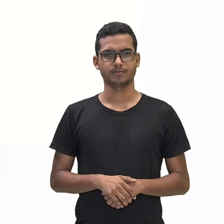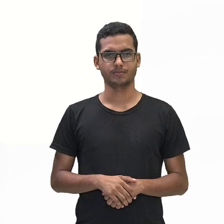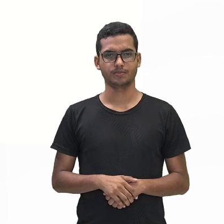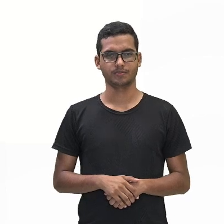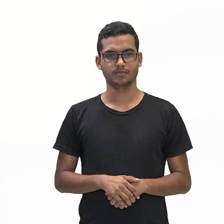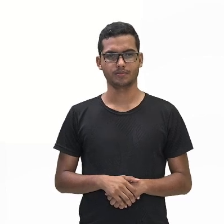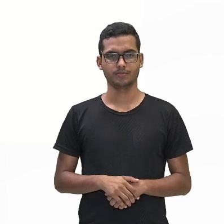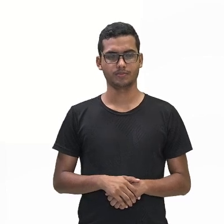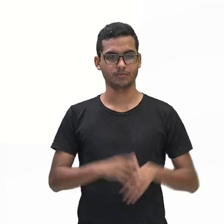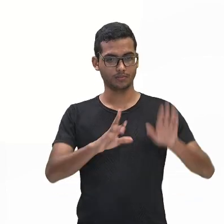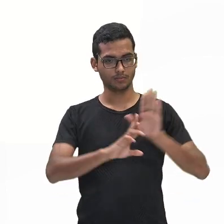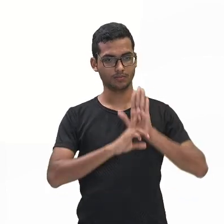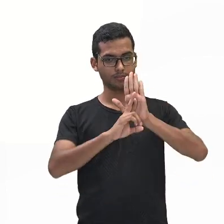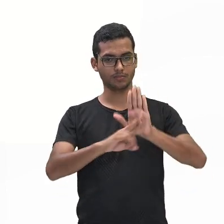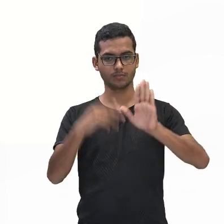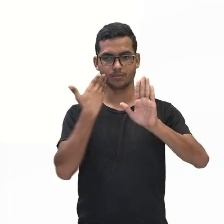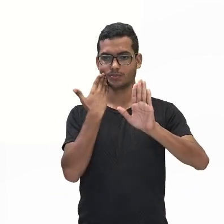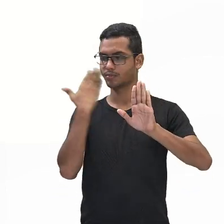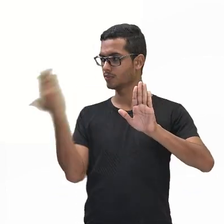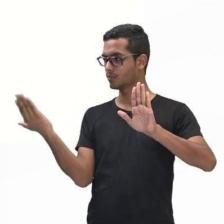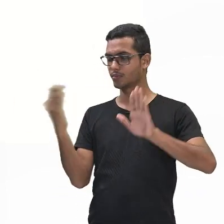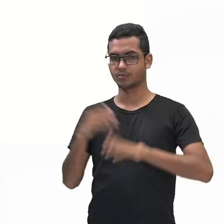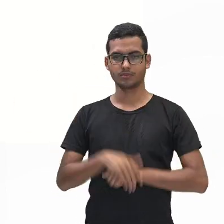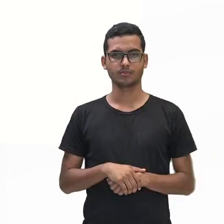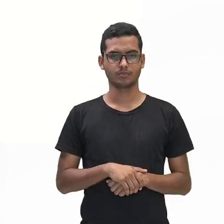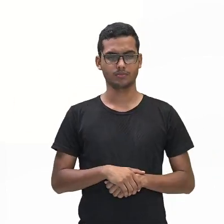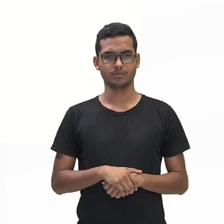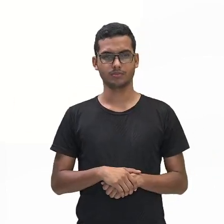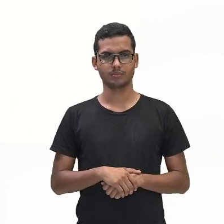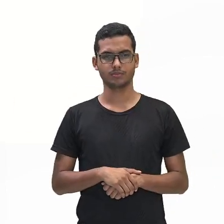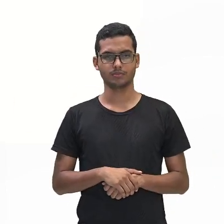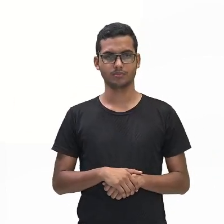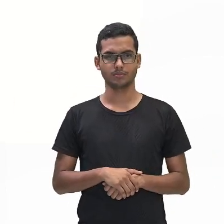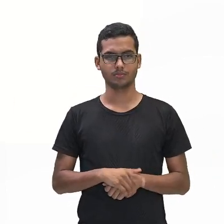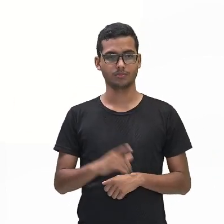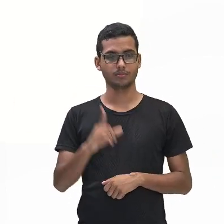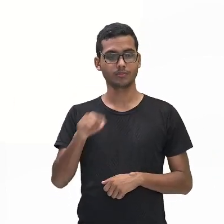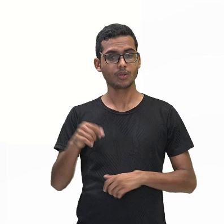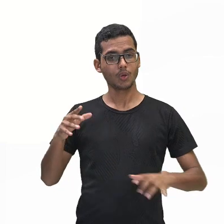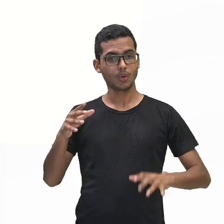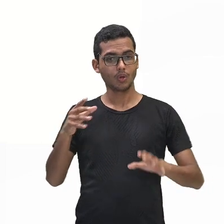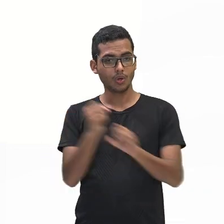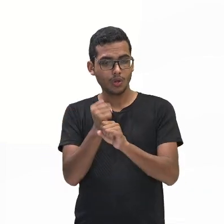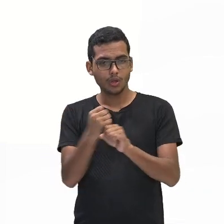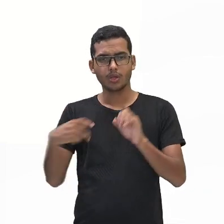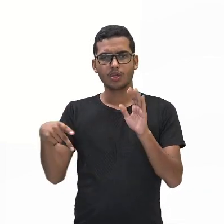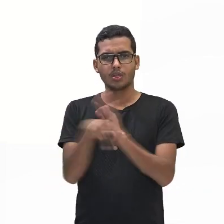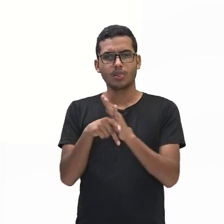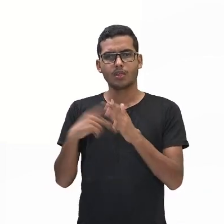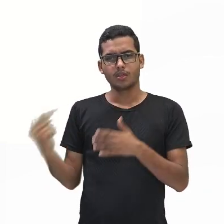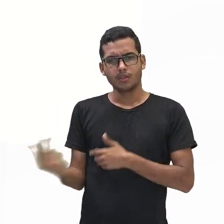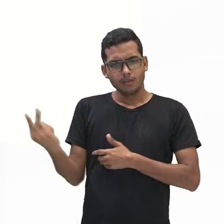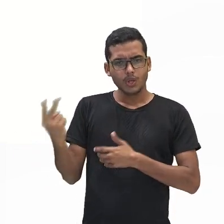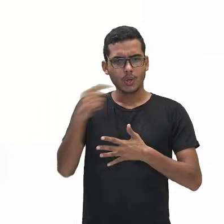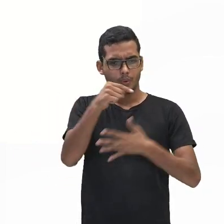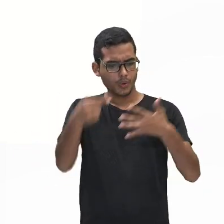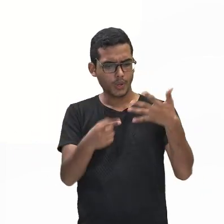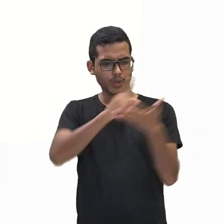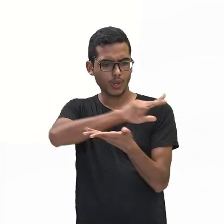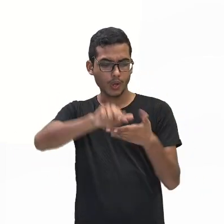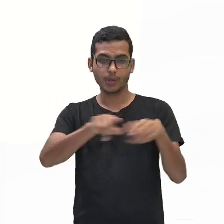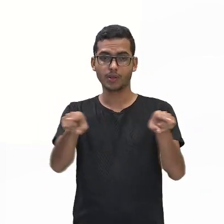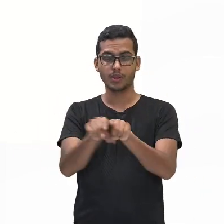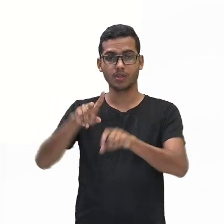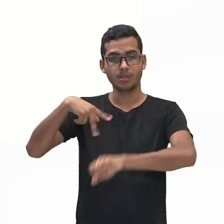a representação dela, ó. Então, essa vai ser um somatório de n valores, né? E